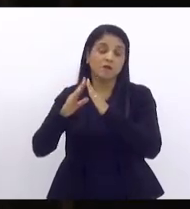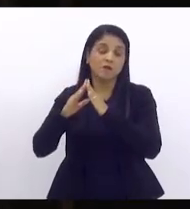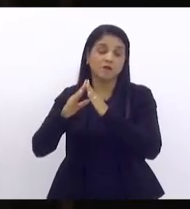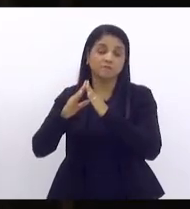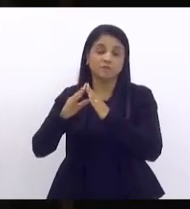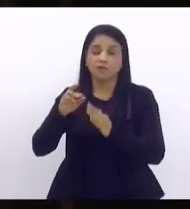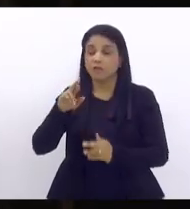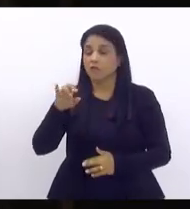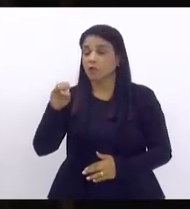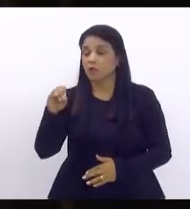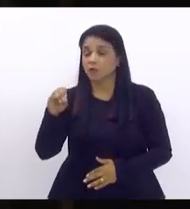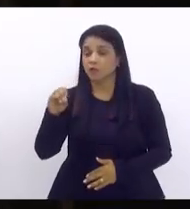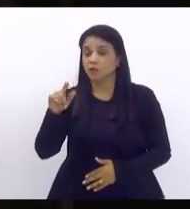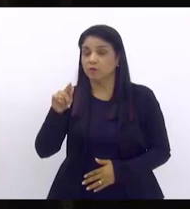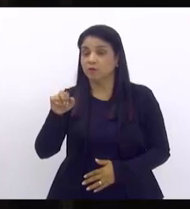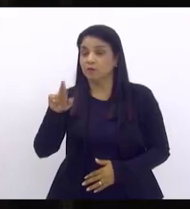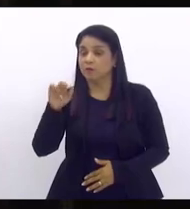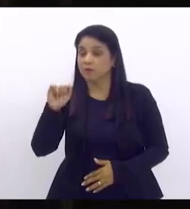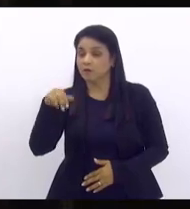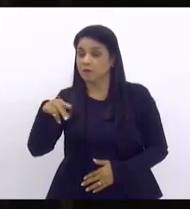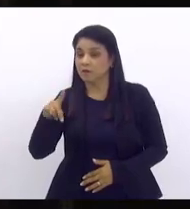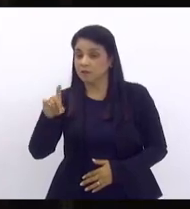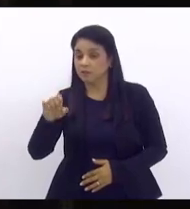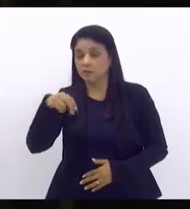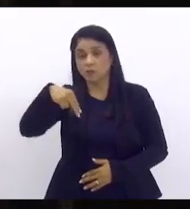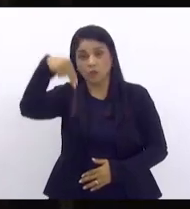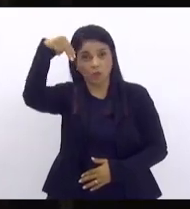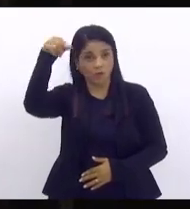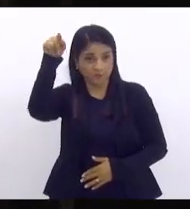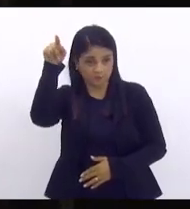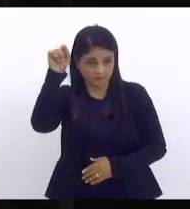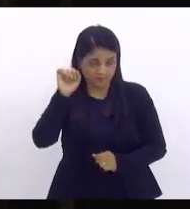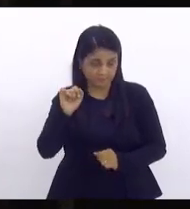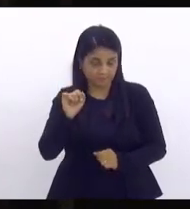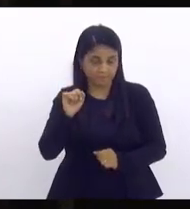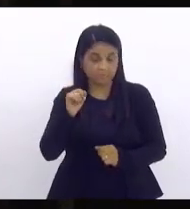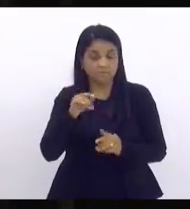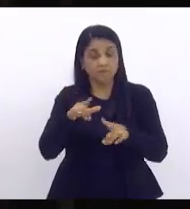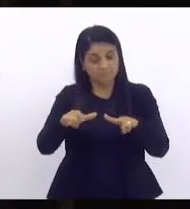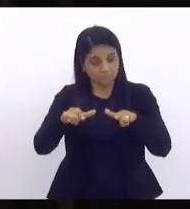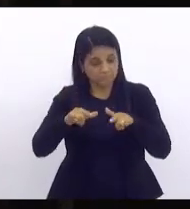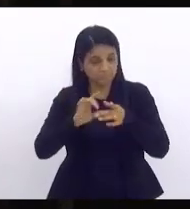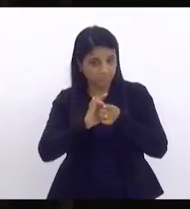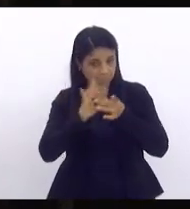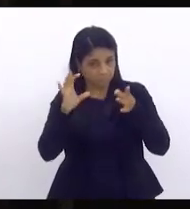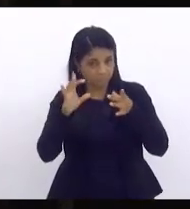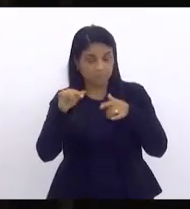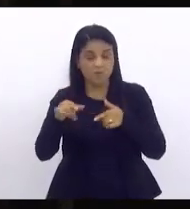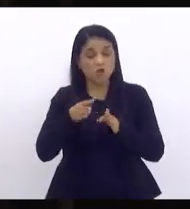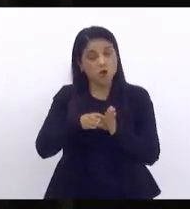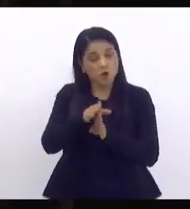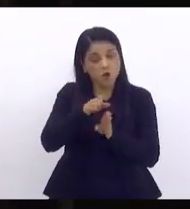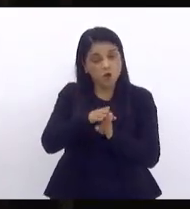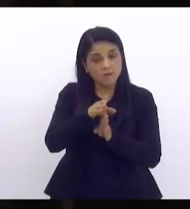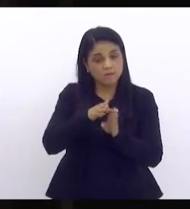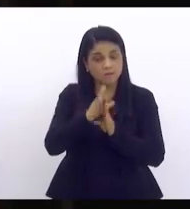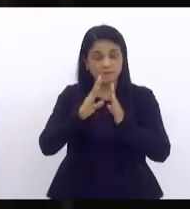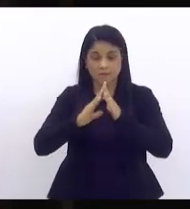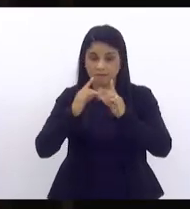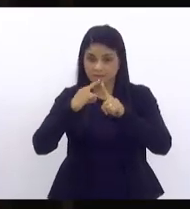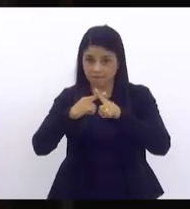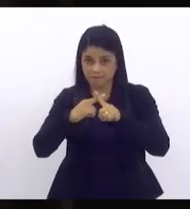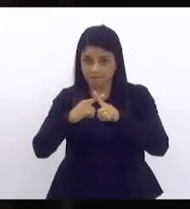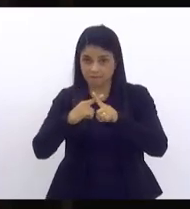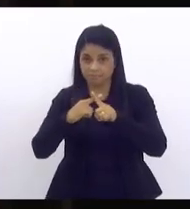aí, ela pegou essa autorização, nós pegamos essa autorização, e por orientação da igreja, fomos